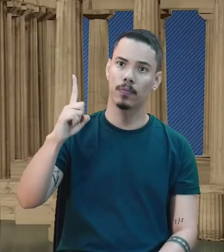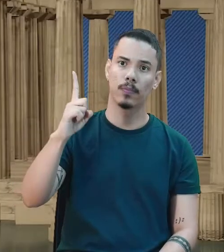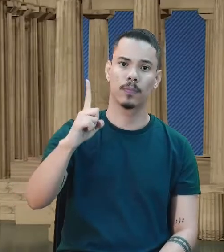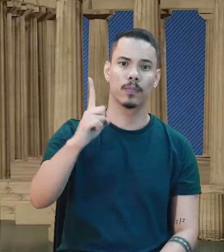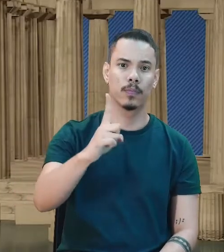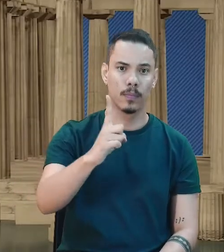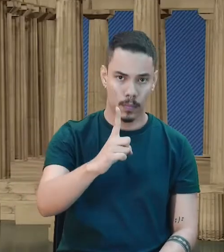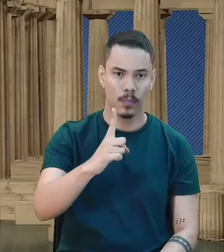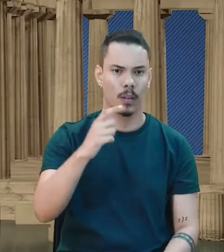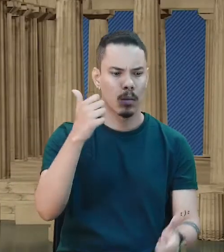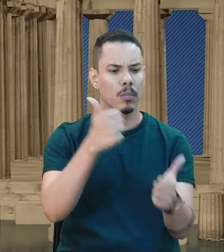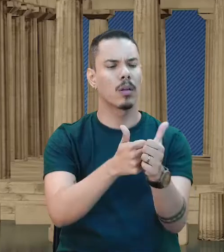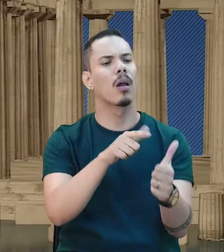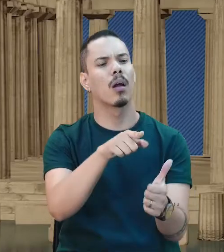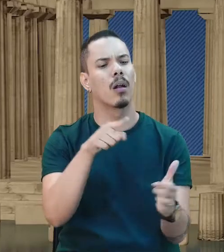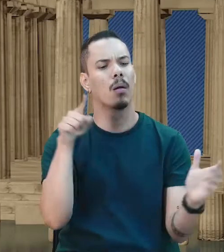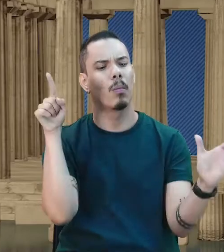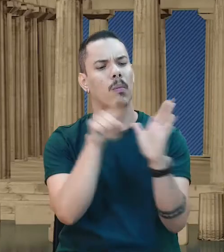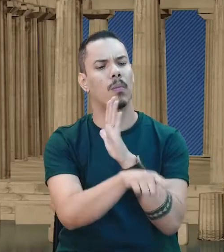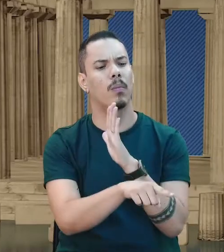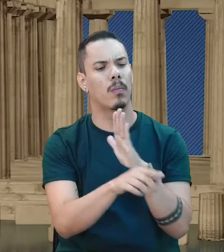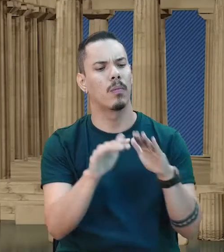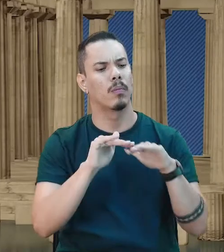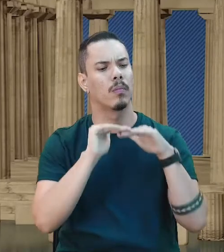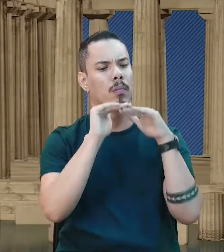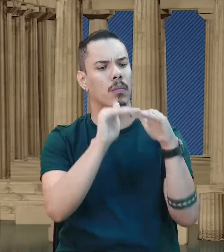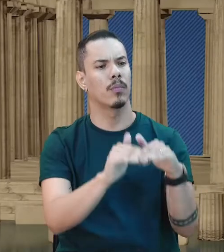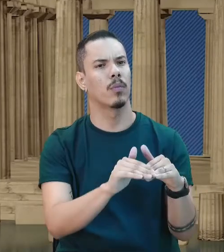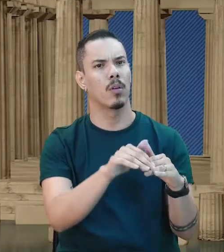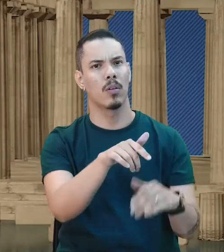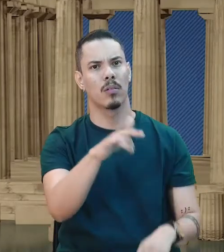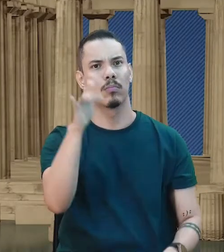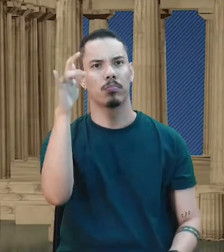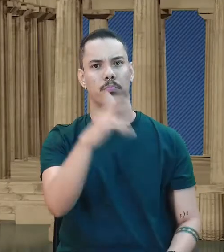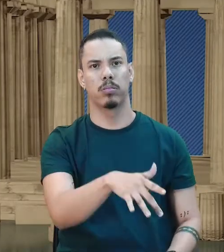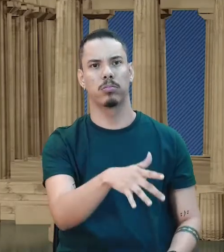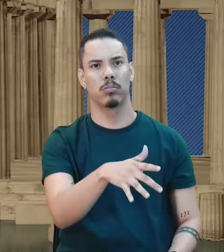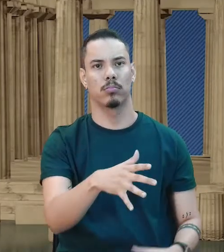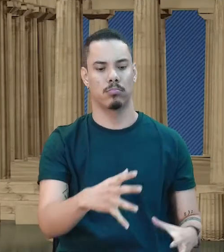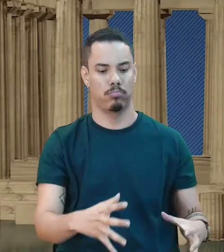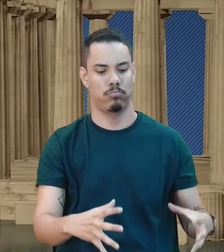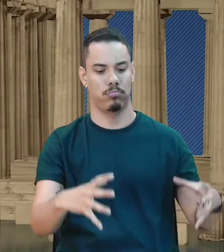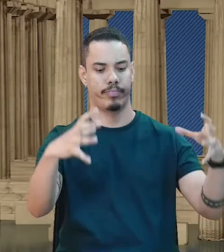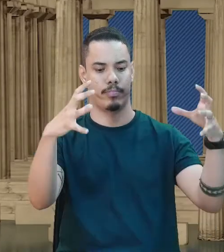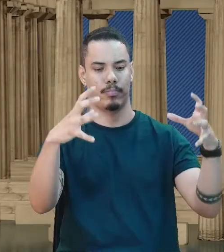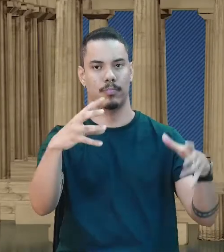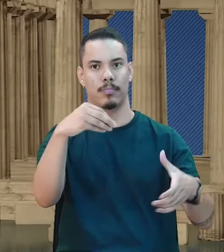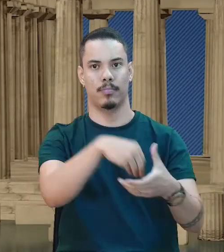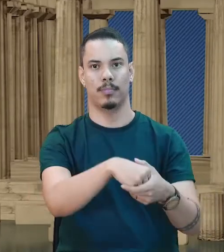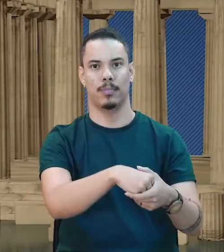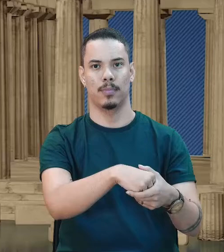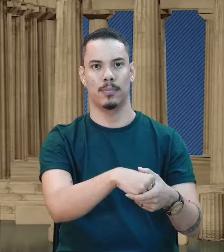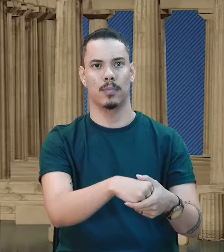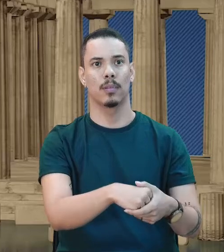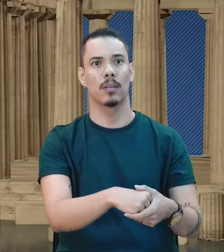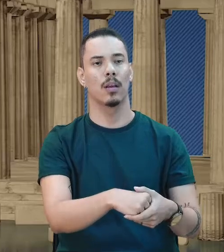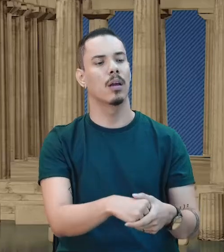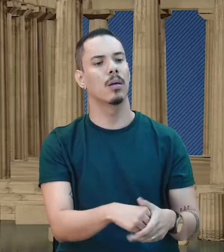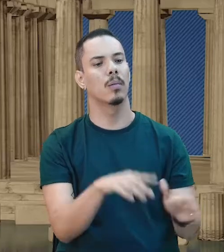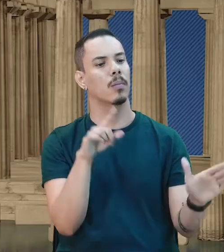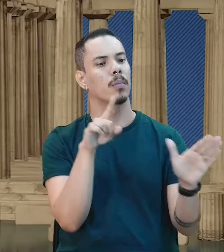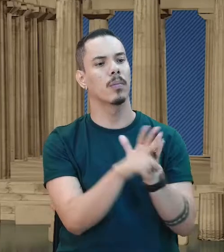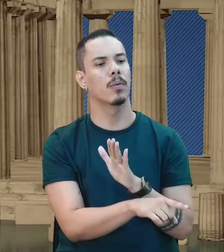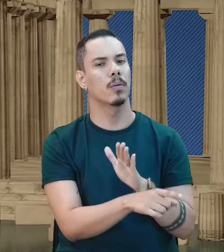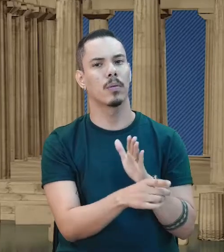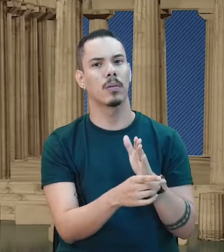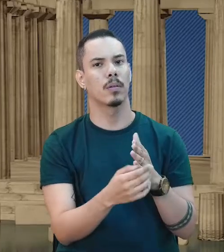imperador, foi até o encontro de Diógenes, que estava em sua casa, no barril, e Alexandre simplesmente